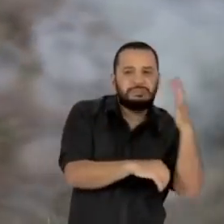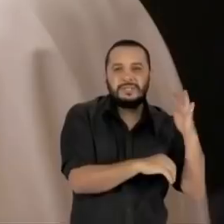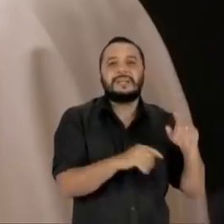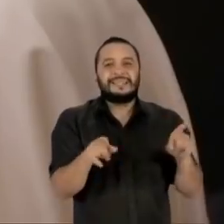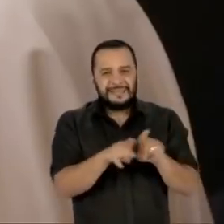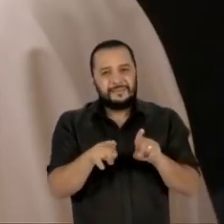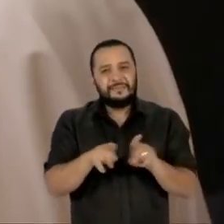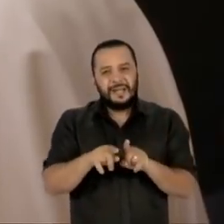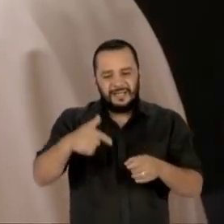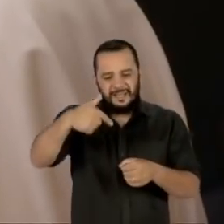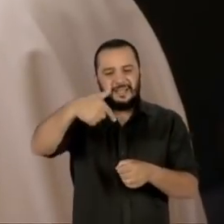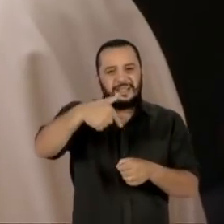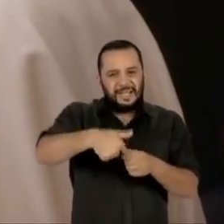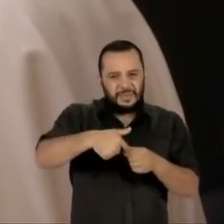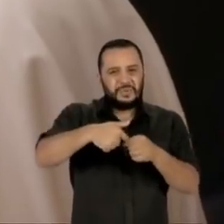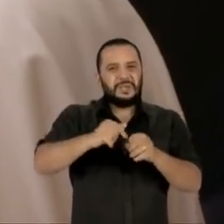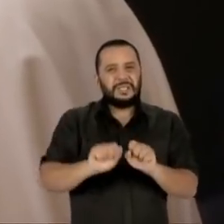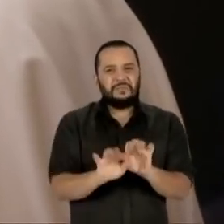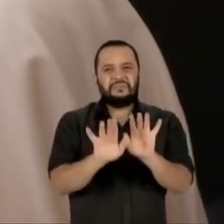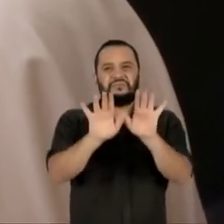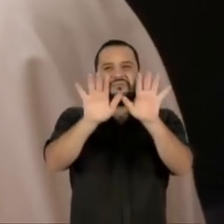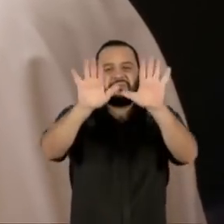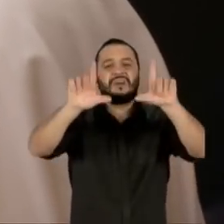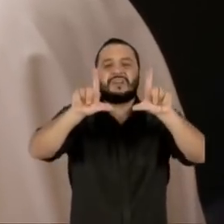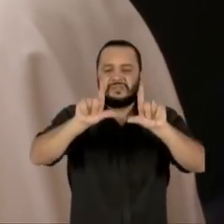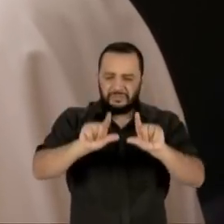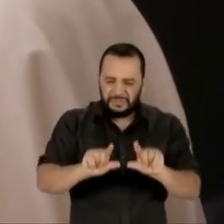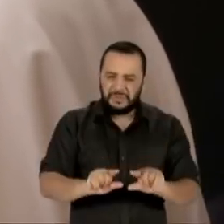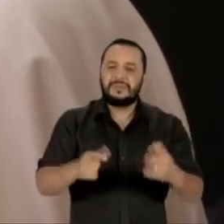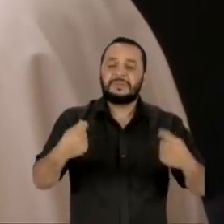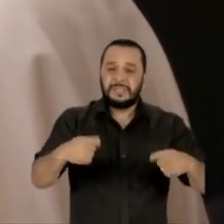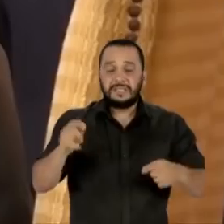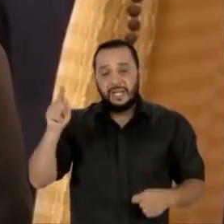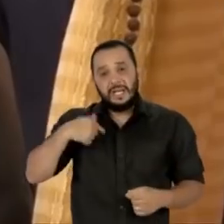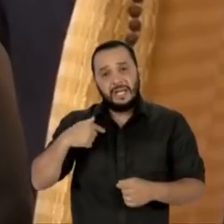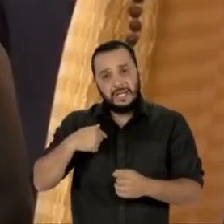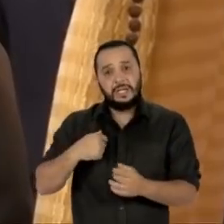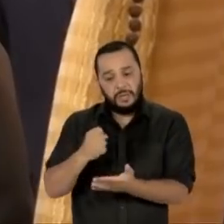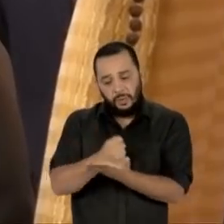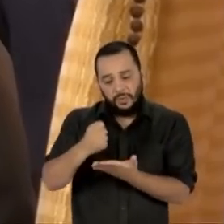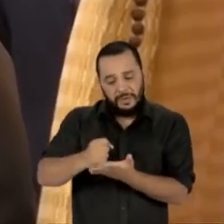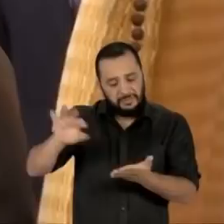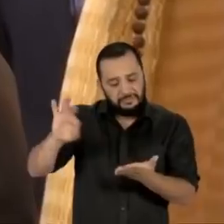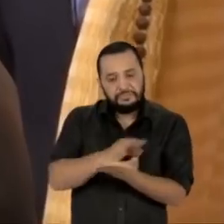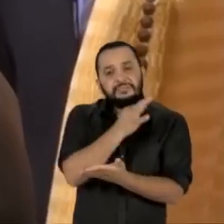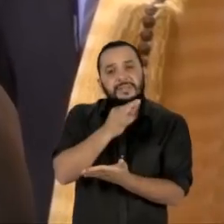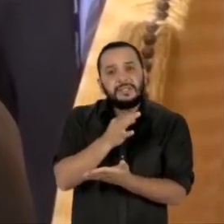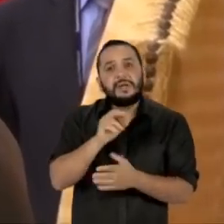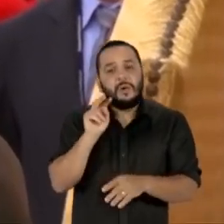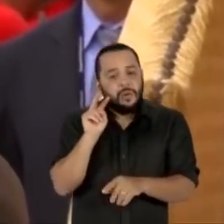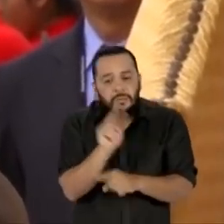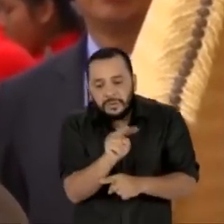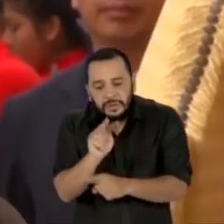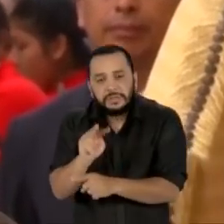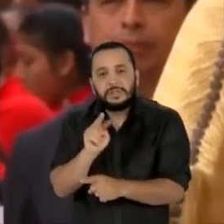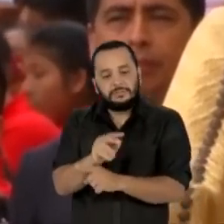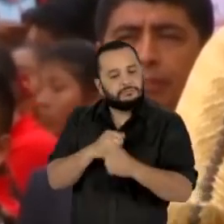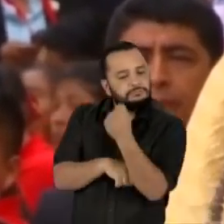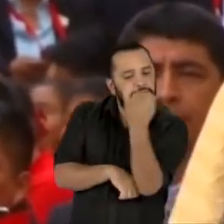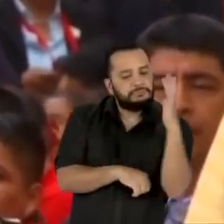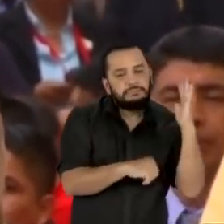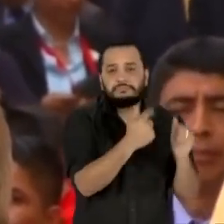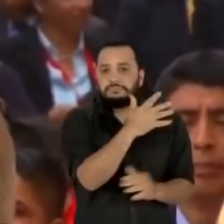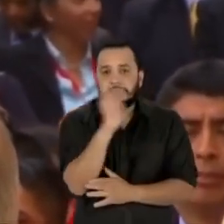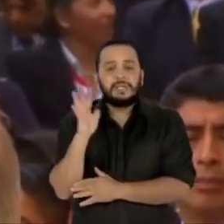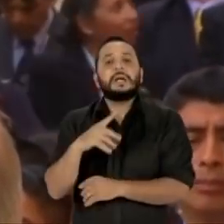combustíveis fósseis escrever um documento importante conhecido como encíclica em 2015 sobre a proteção do meio ambiente ea